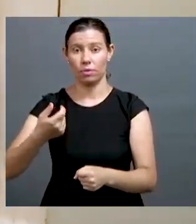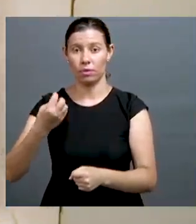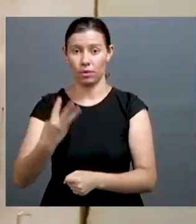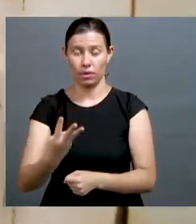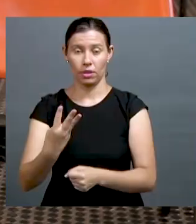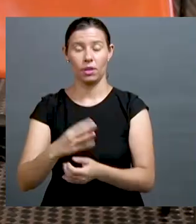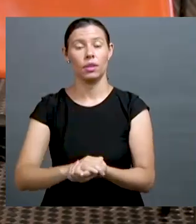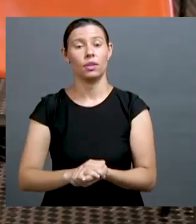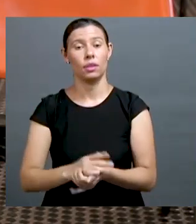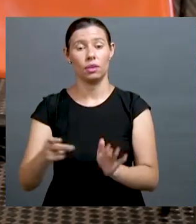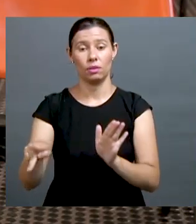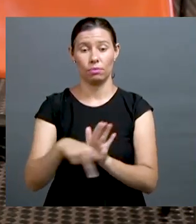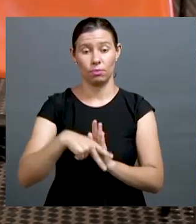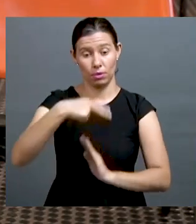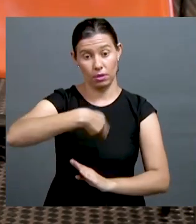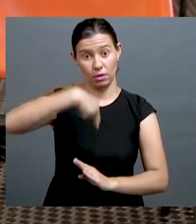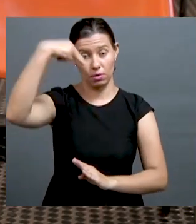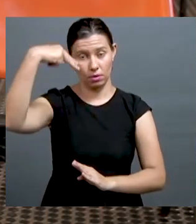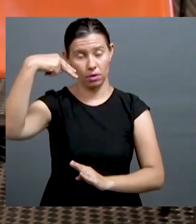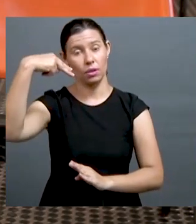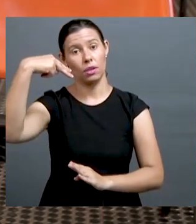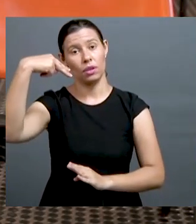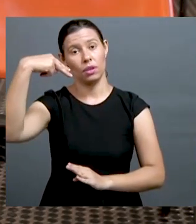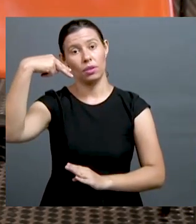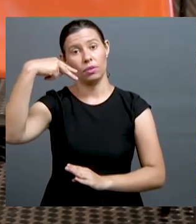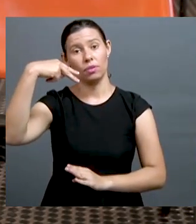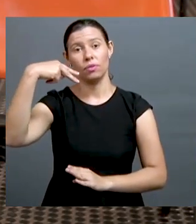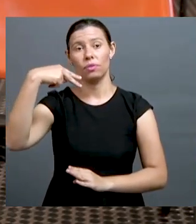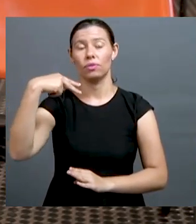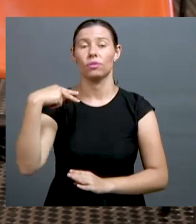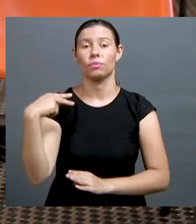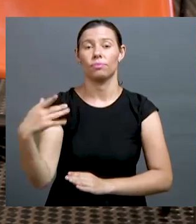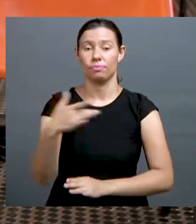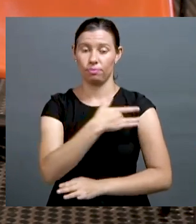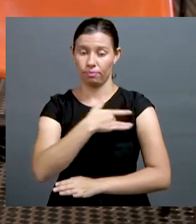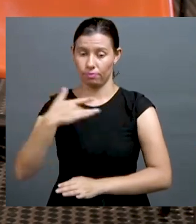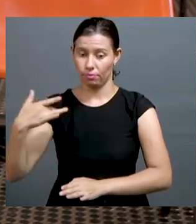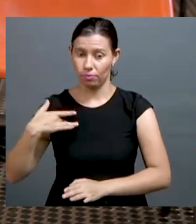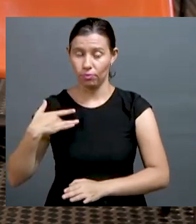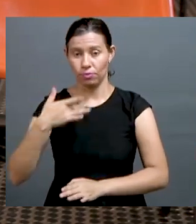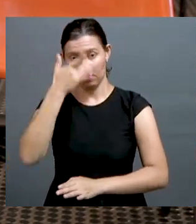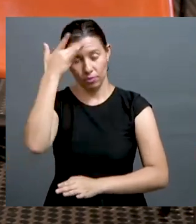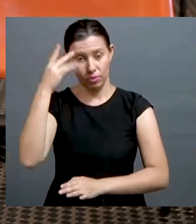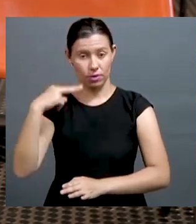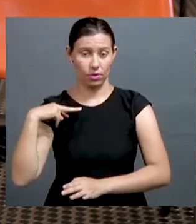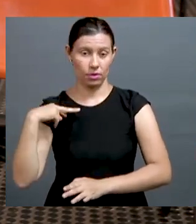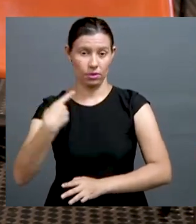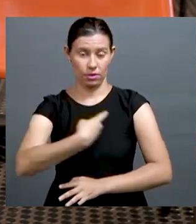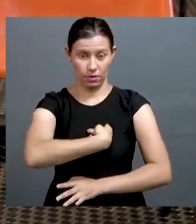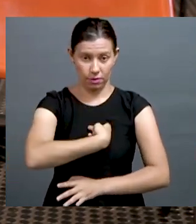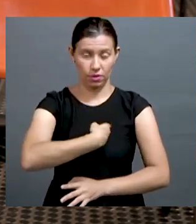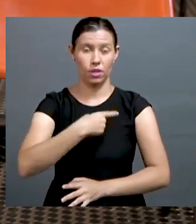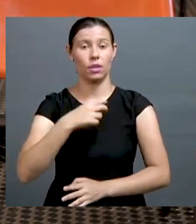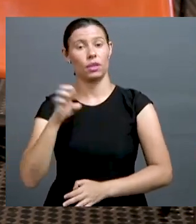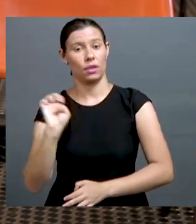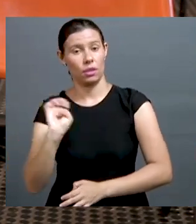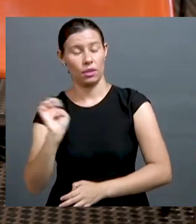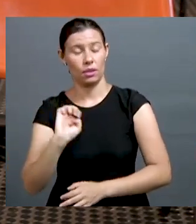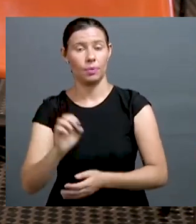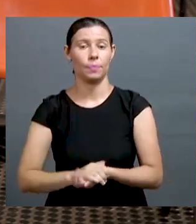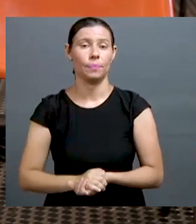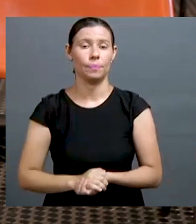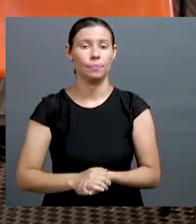política pública, que em 2013 é lançada como política nacional de saúde integral para travestis e